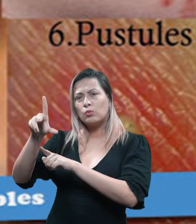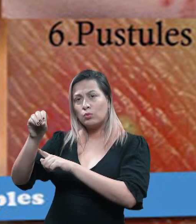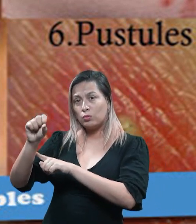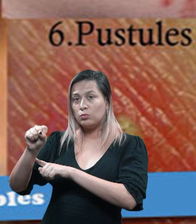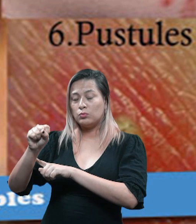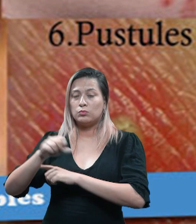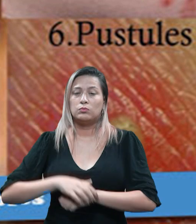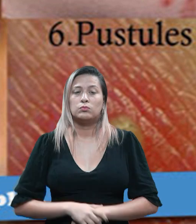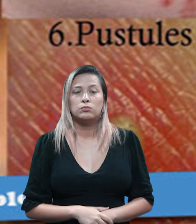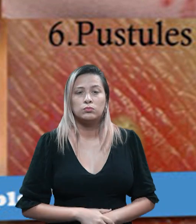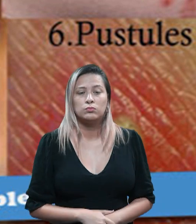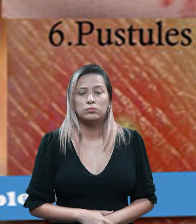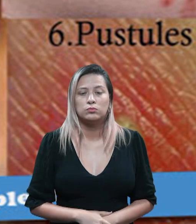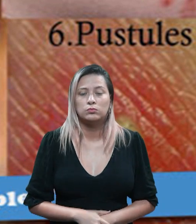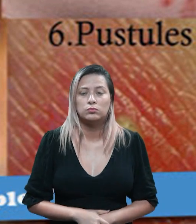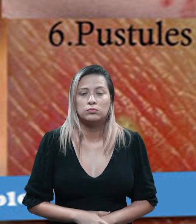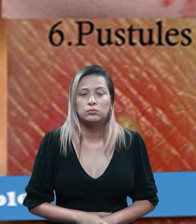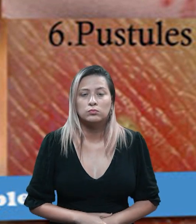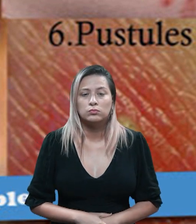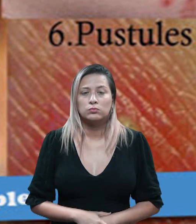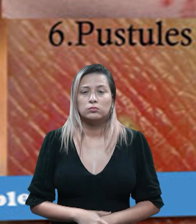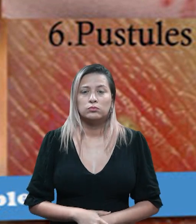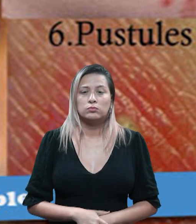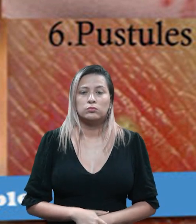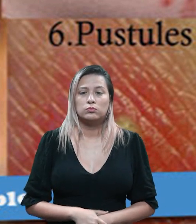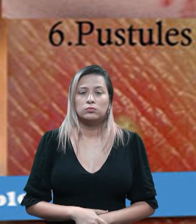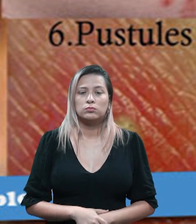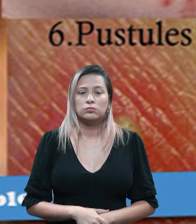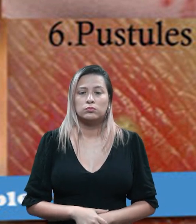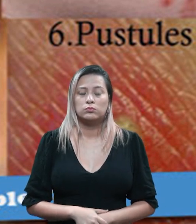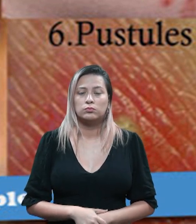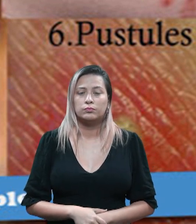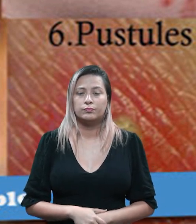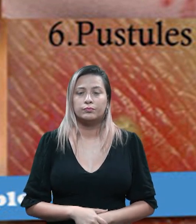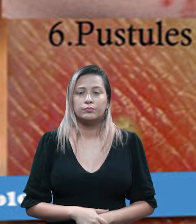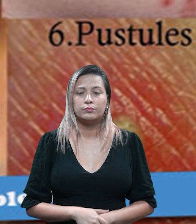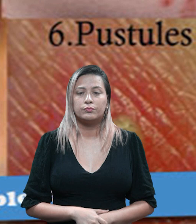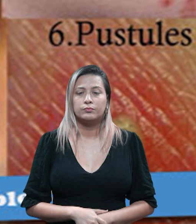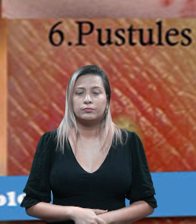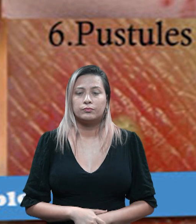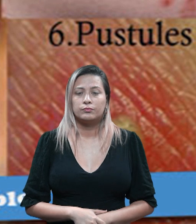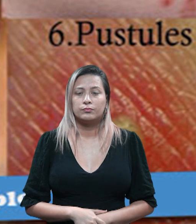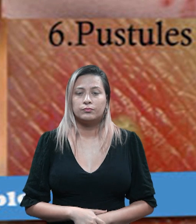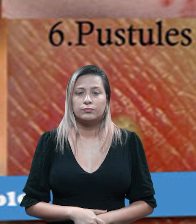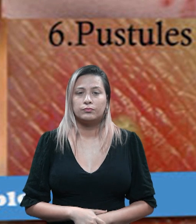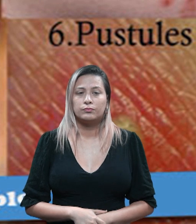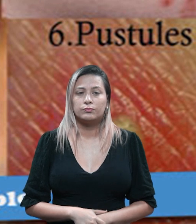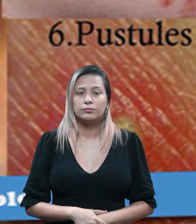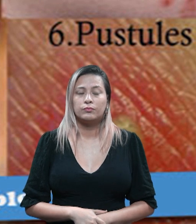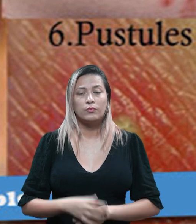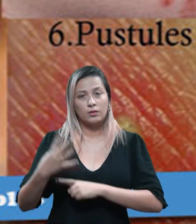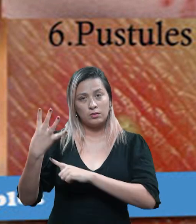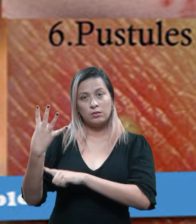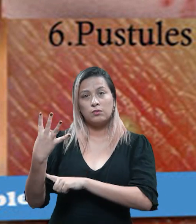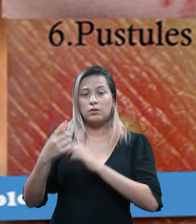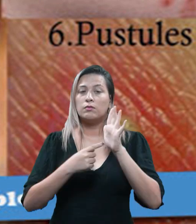acne grau 3, com comedões, pápulas, cistos. E na acne grau 4, nós vamos